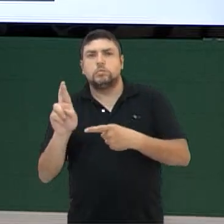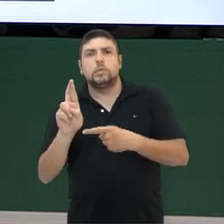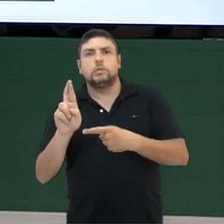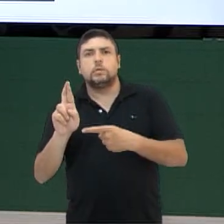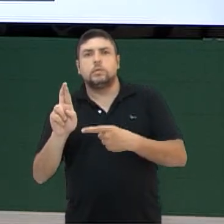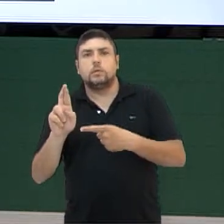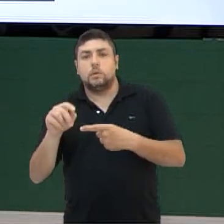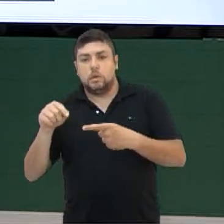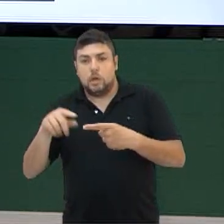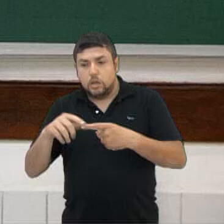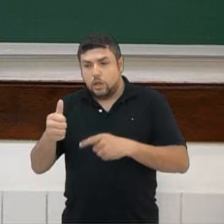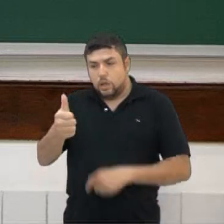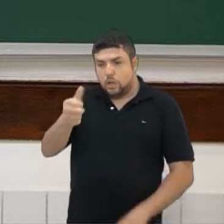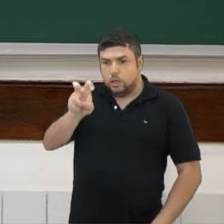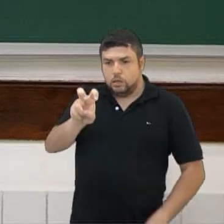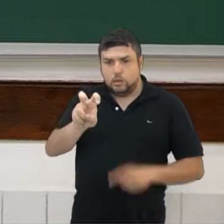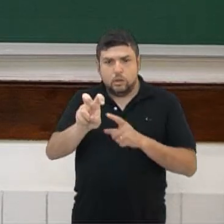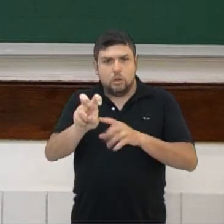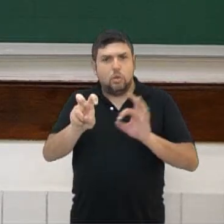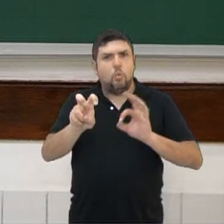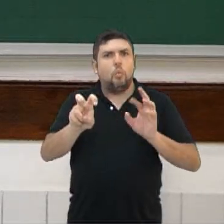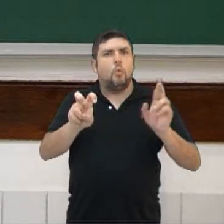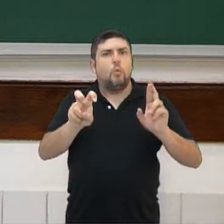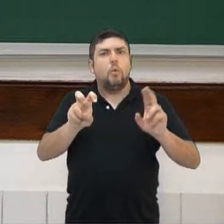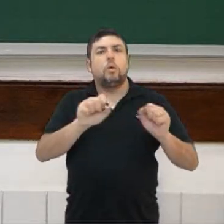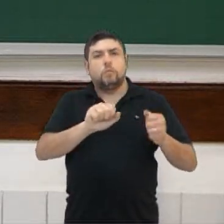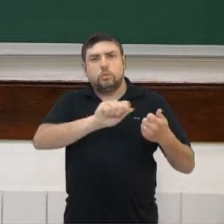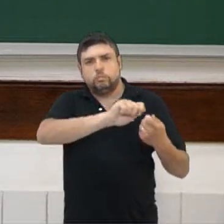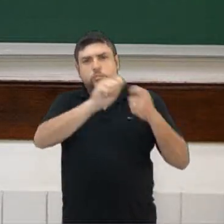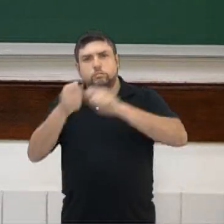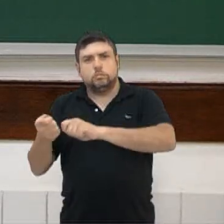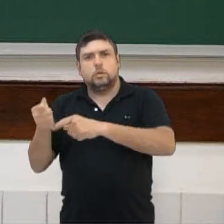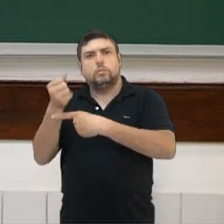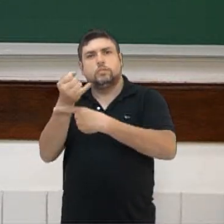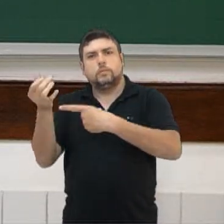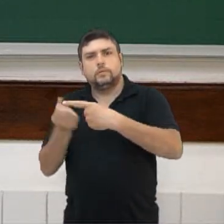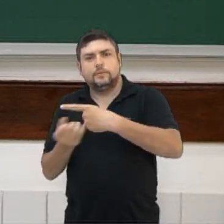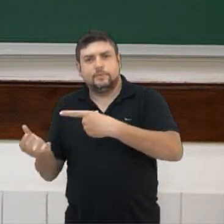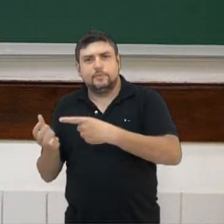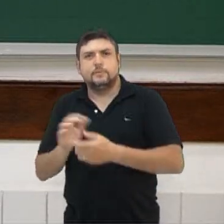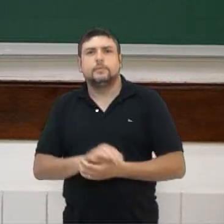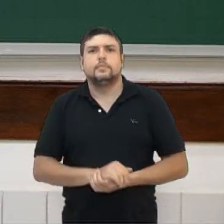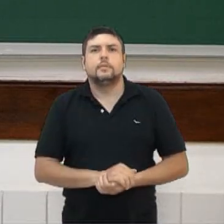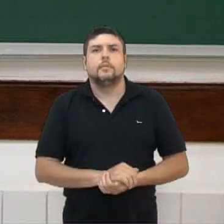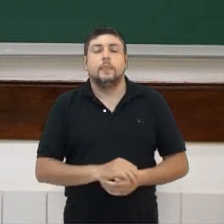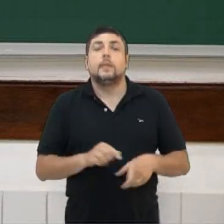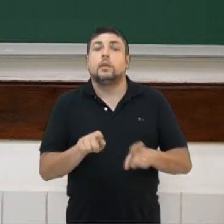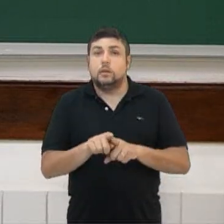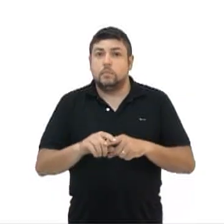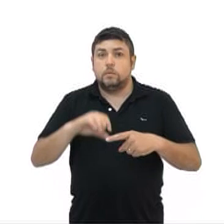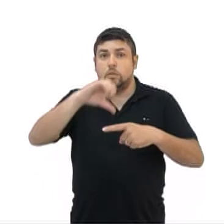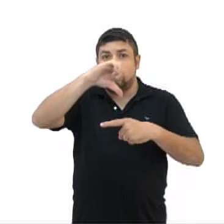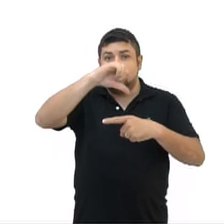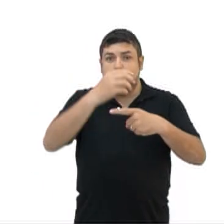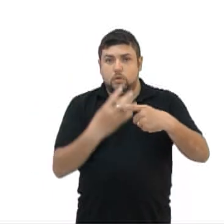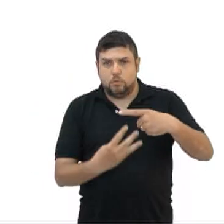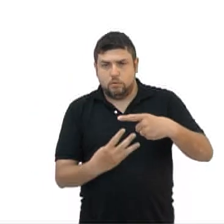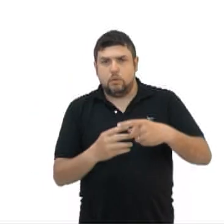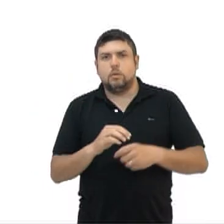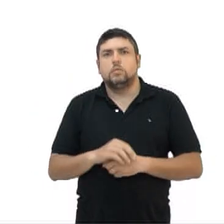na forma de fração, ele pode ser escrito como uma fração. Bem como o 9/4, que é uma fração,